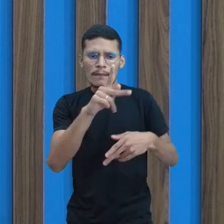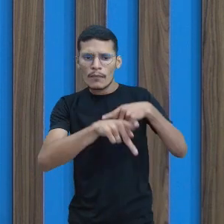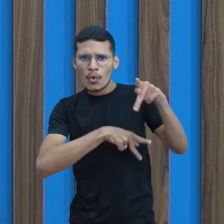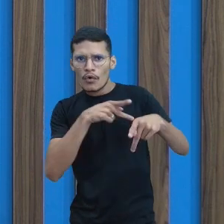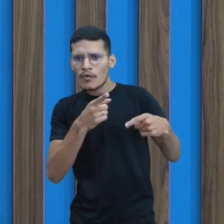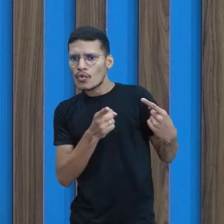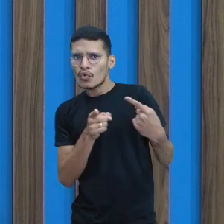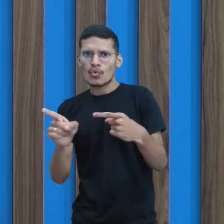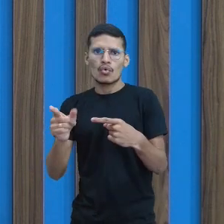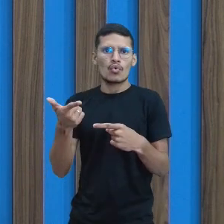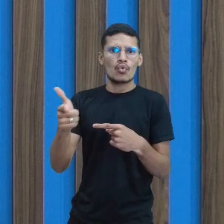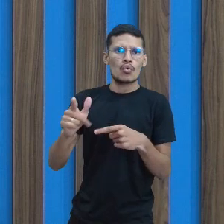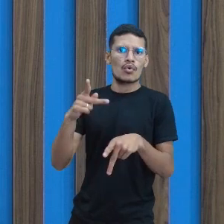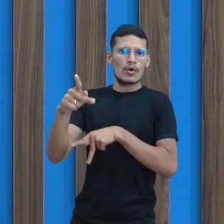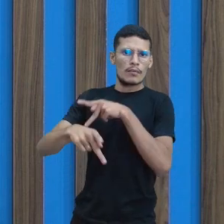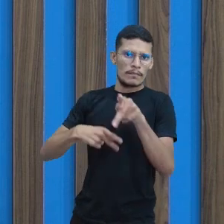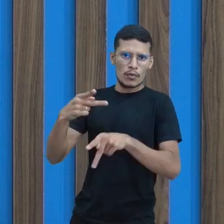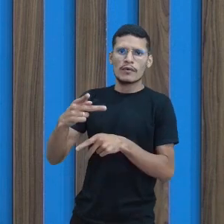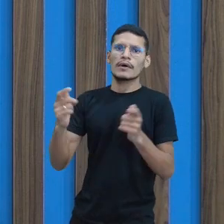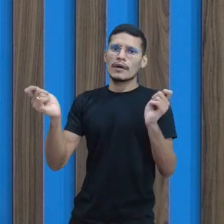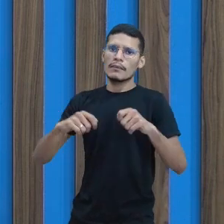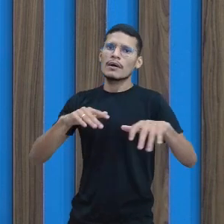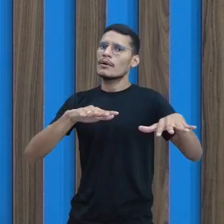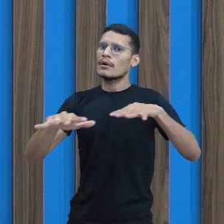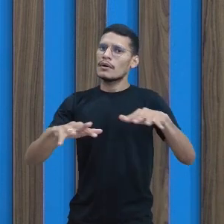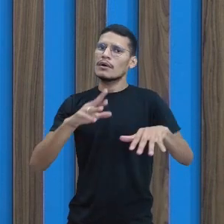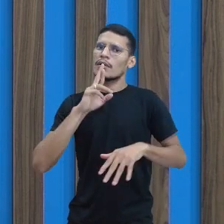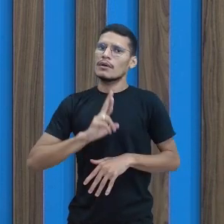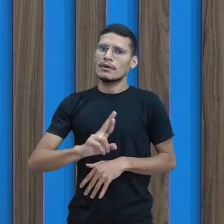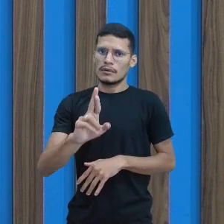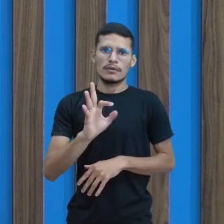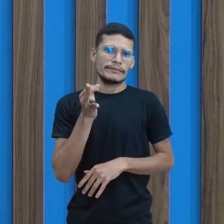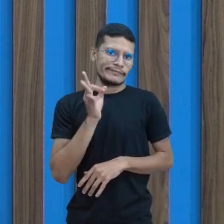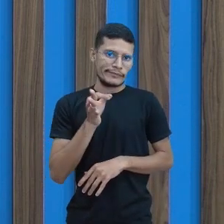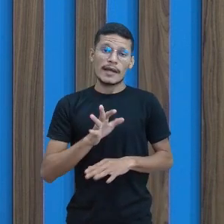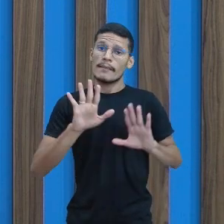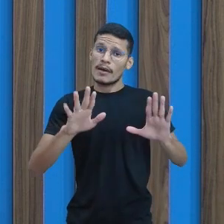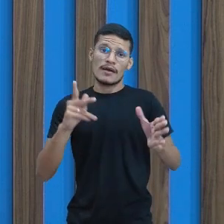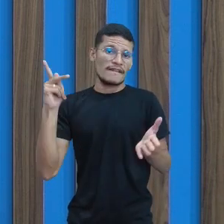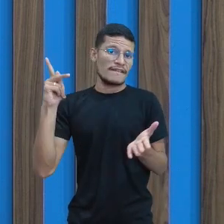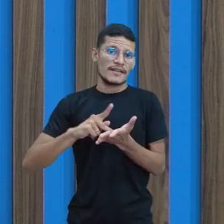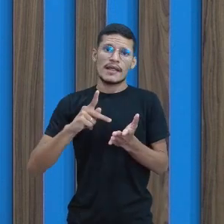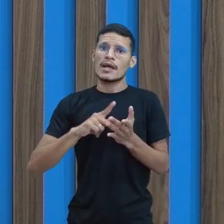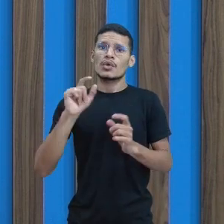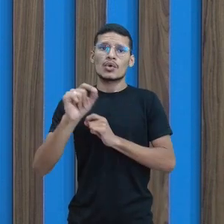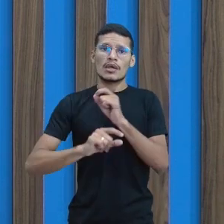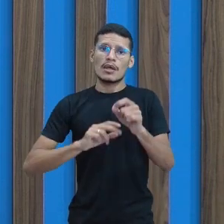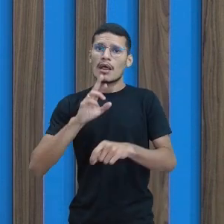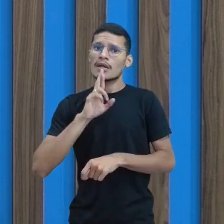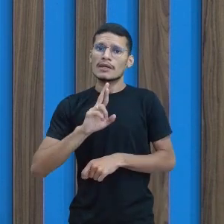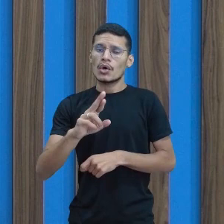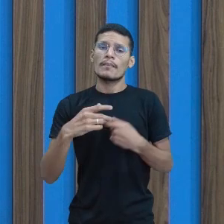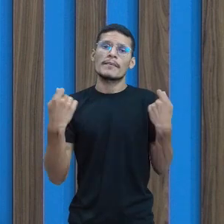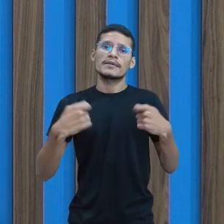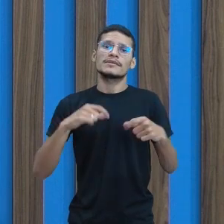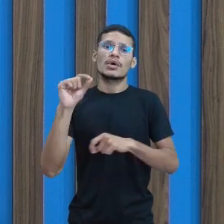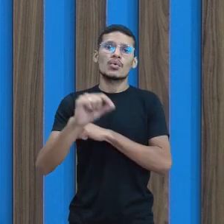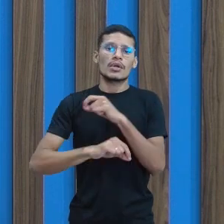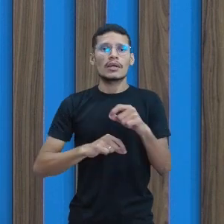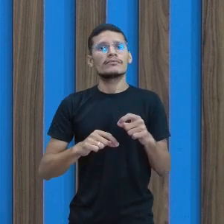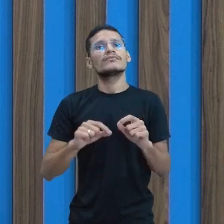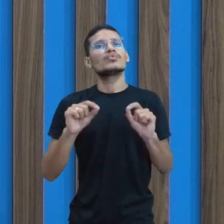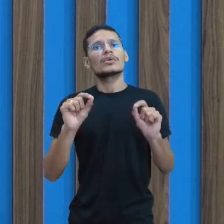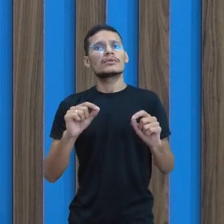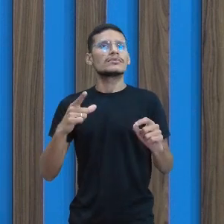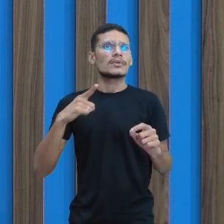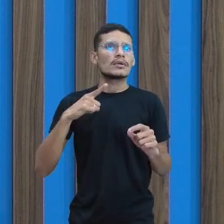contra outro, motivados por questões religiosas, quando na realidade a religião ela deveria servir exatamente